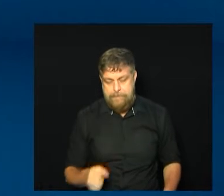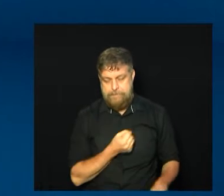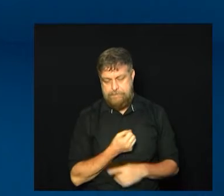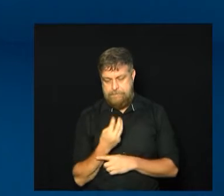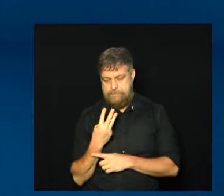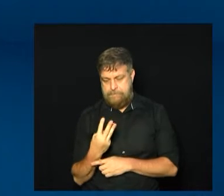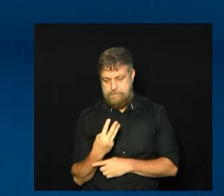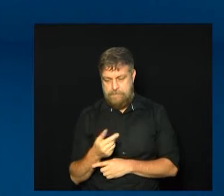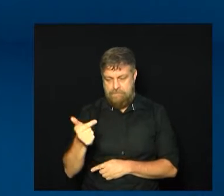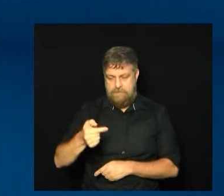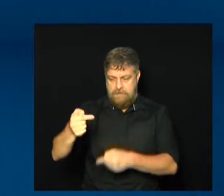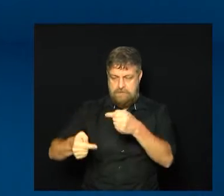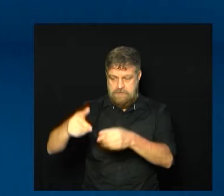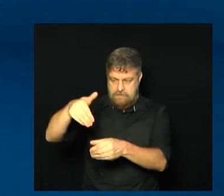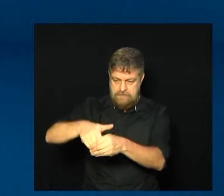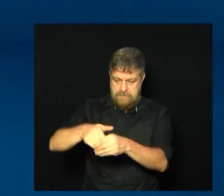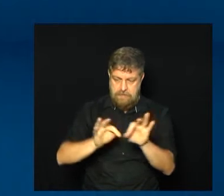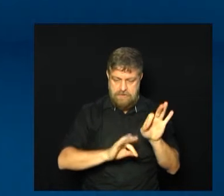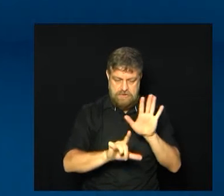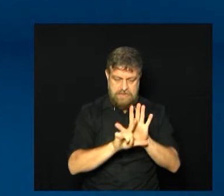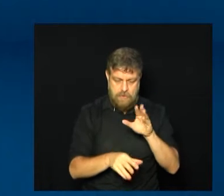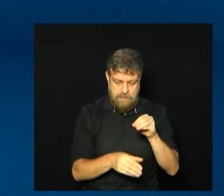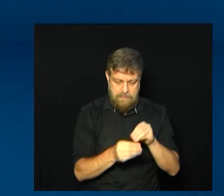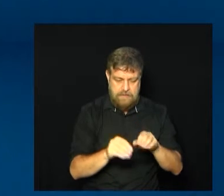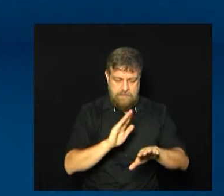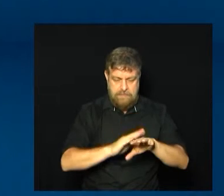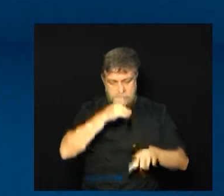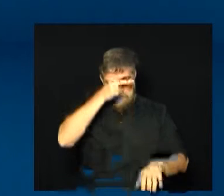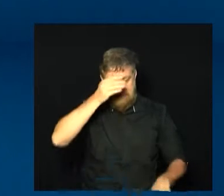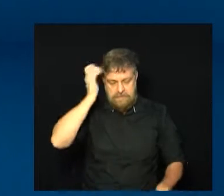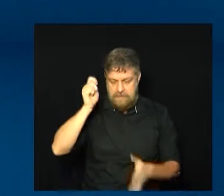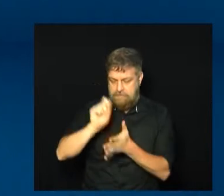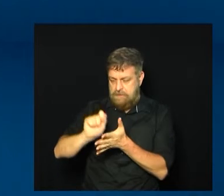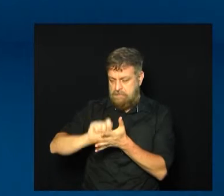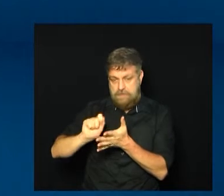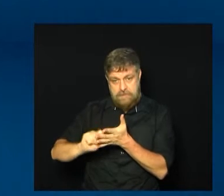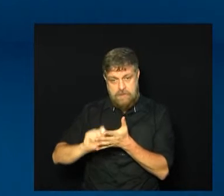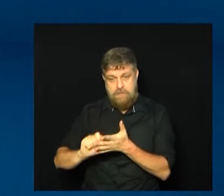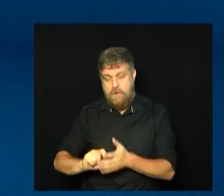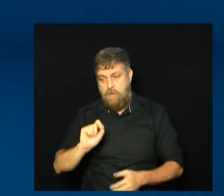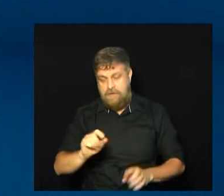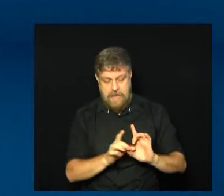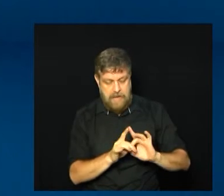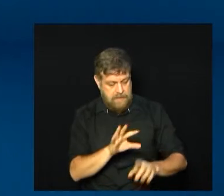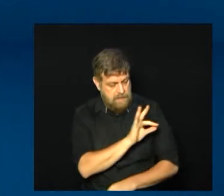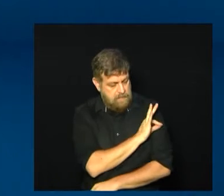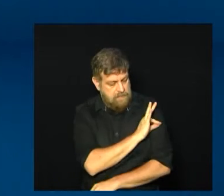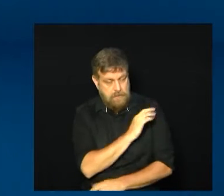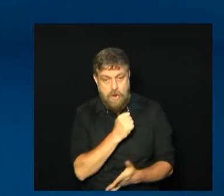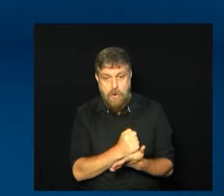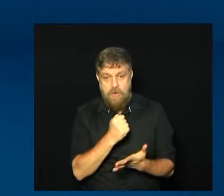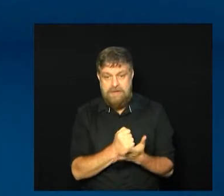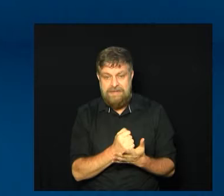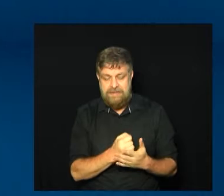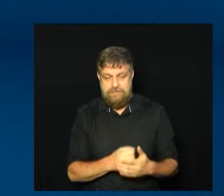3 é a segunda discussão do projeto de lei complementar de autoria do prefeito, que autoriza o Poder Executivo a contratar operação